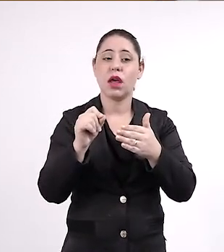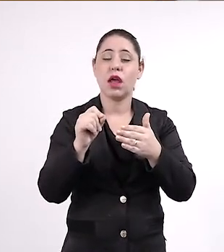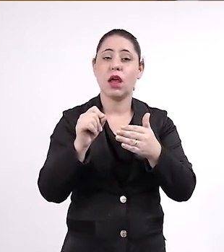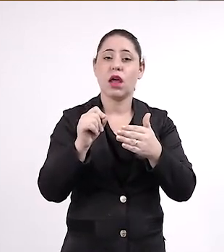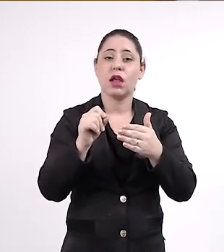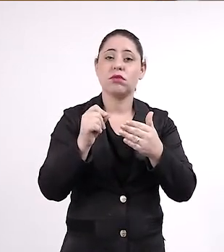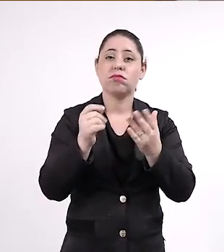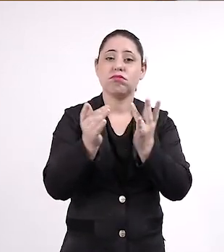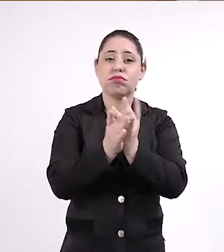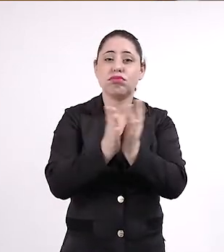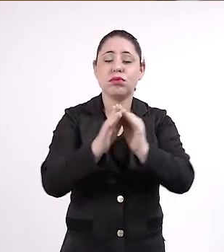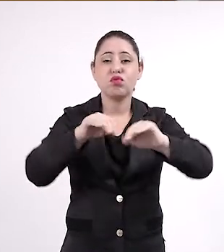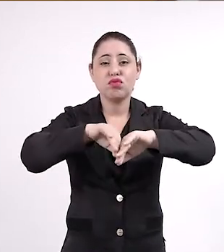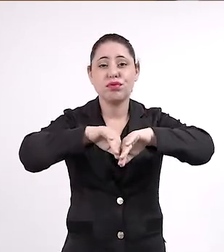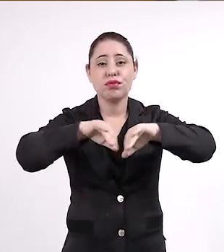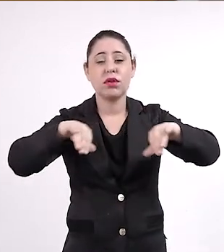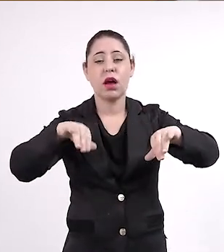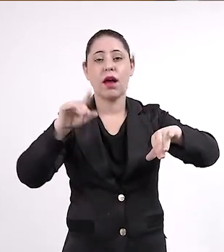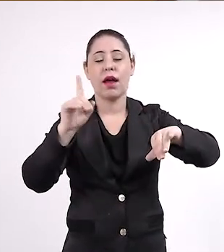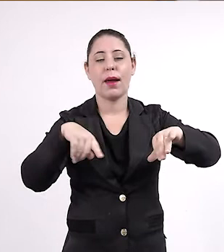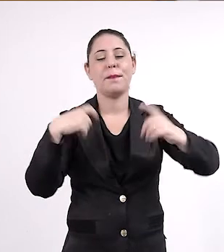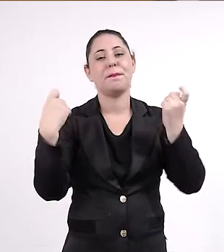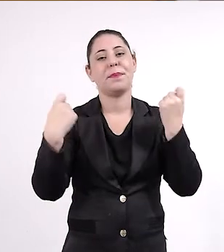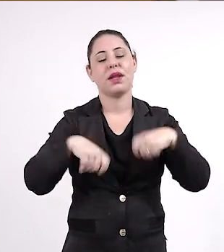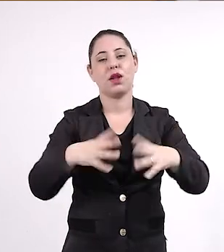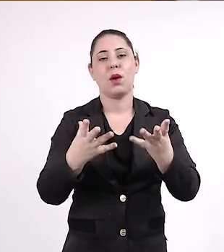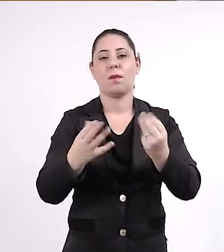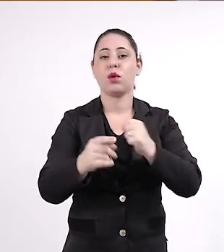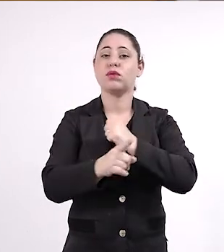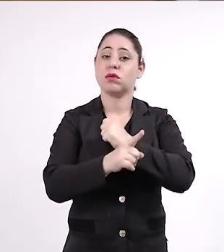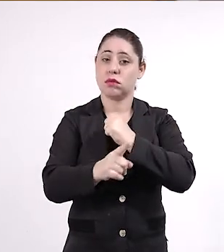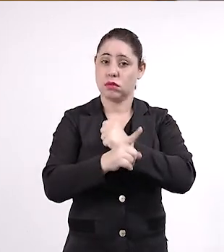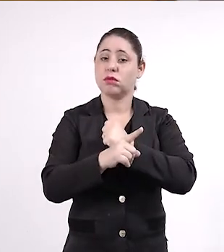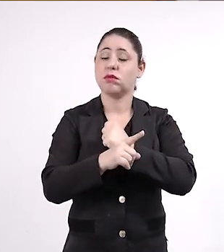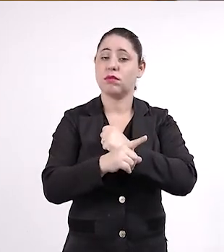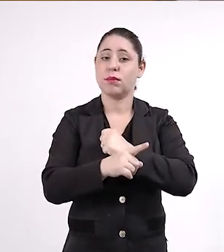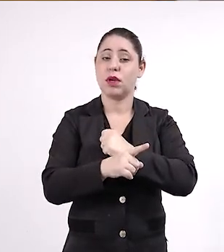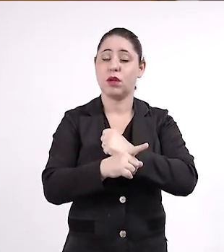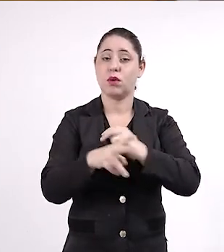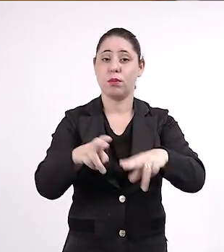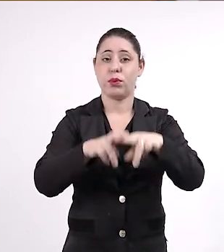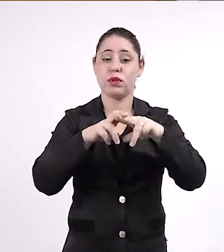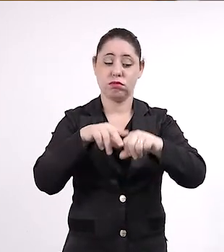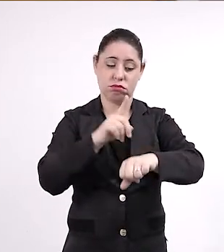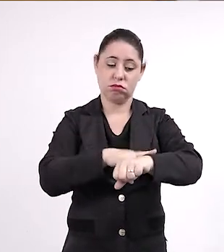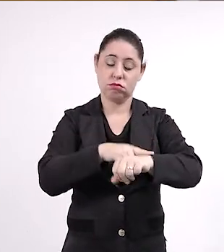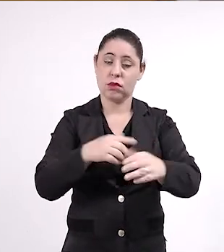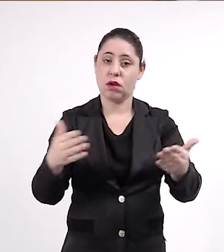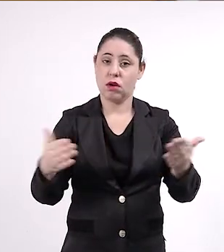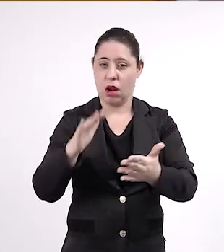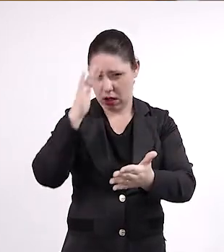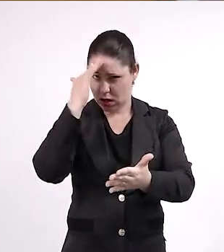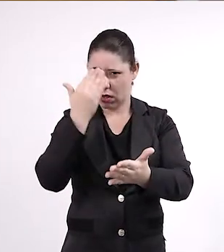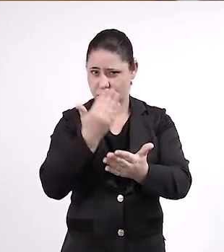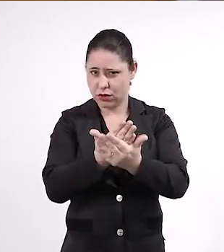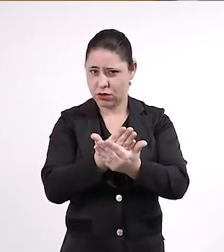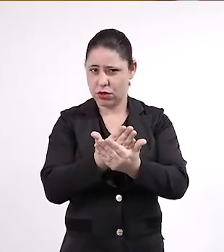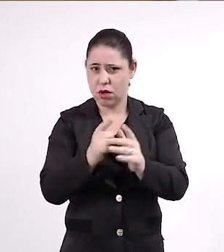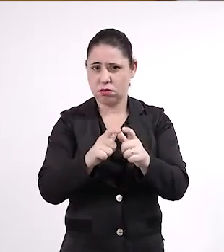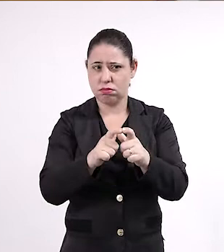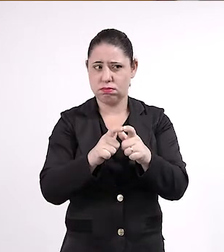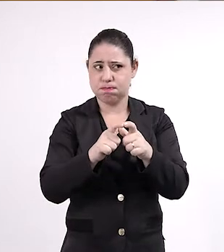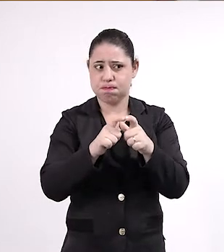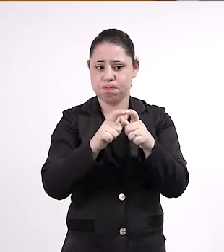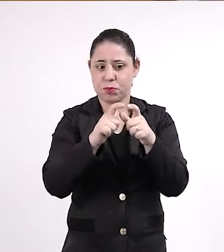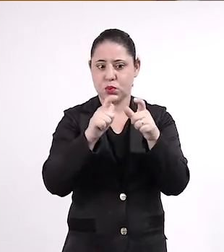relação a alimentos, divórcio, isso realmente demanda muito da defensoria. Entretanto, neste período, nós acreditamos